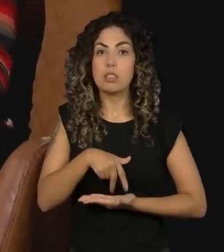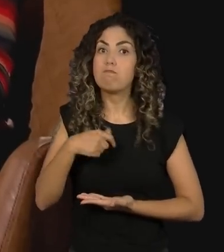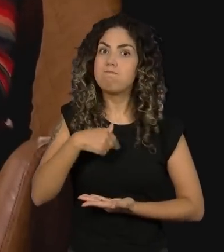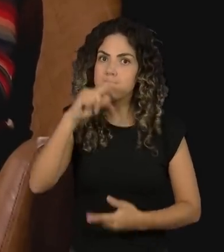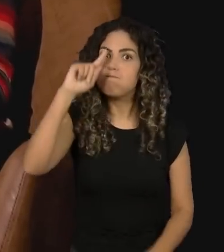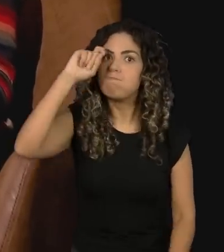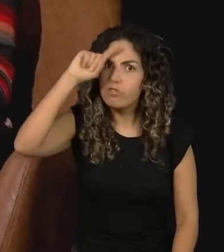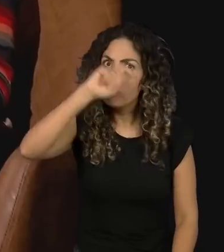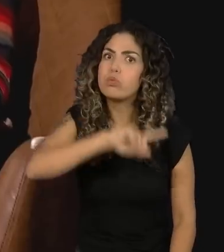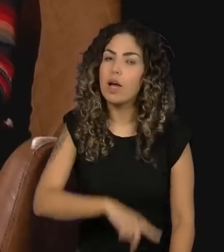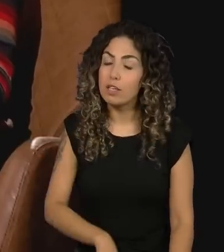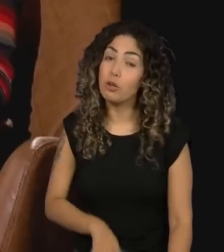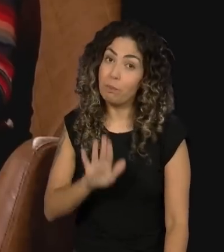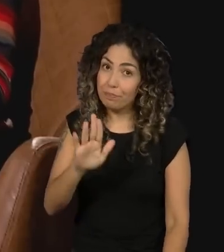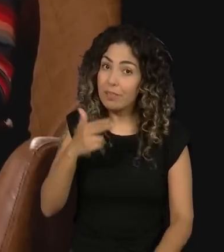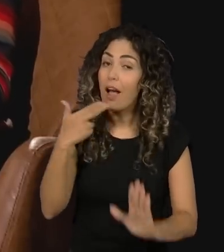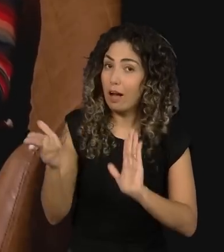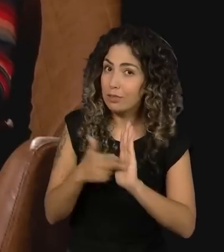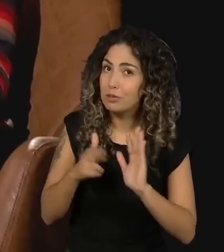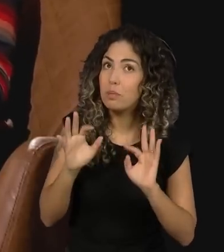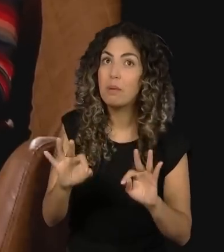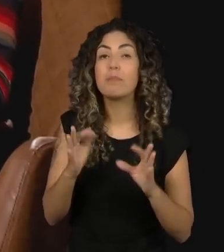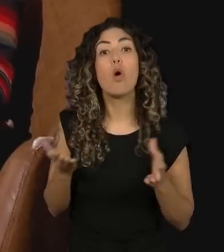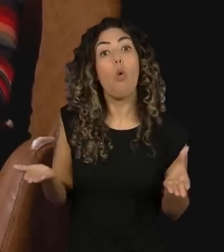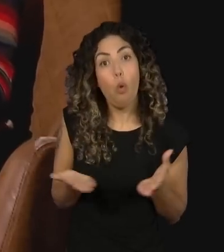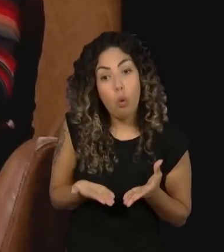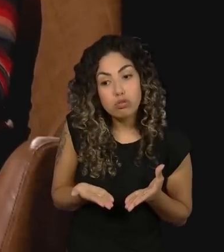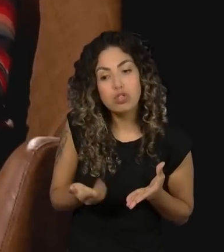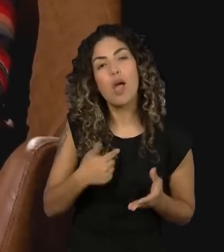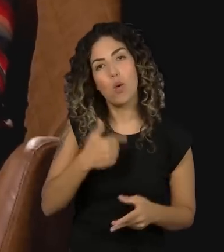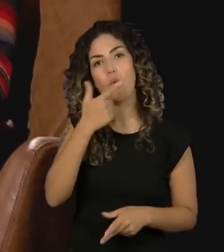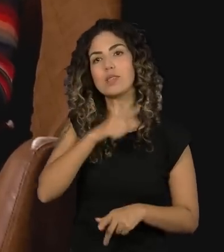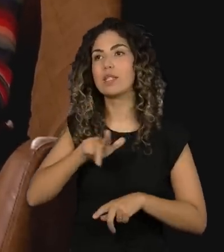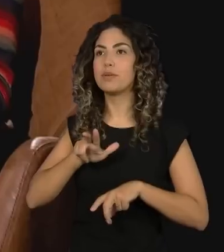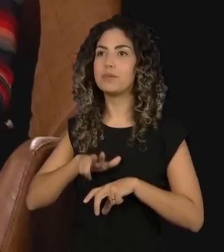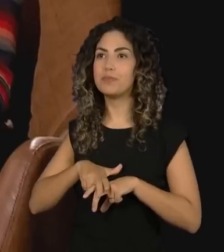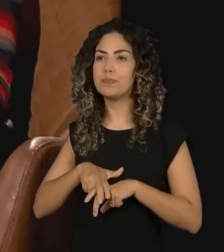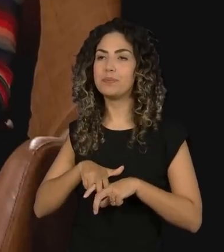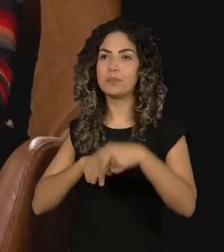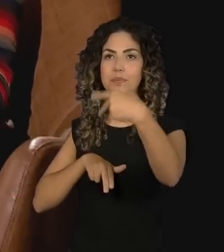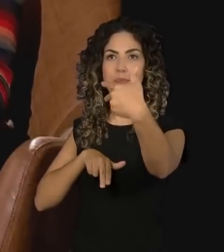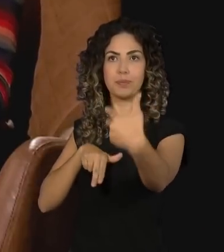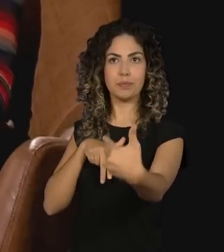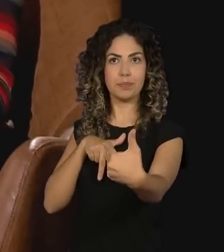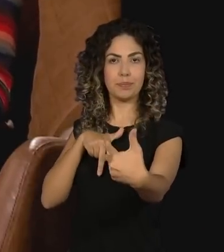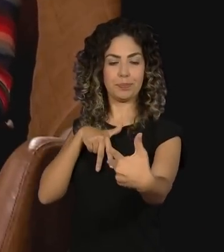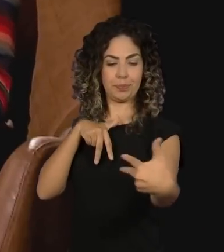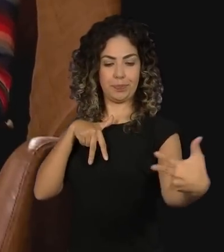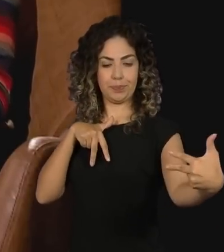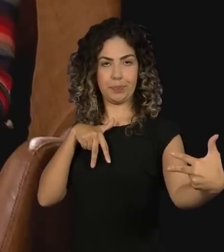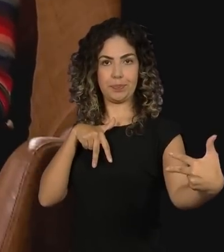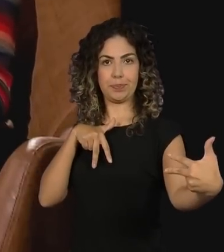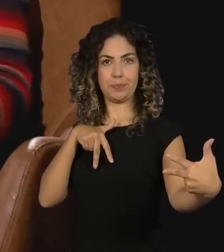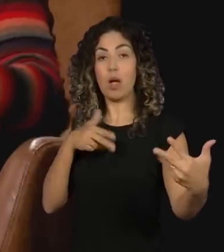Olha, sinceramente, só hoje eu consigo ficar parada e quieta diante de uma câmera. Eu tinha uma dificuldade imensa, então tem uma